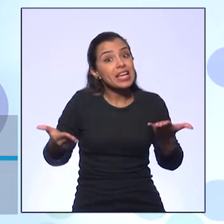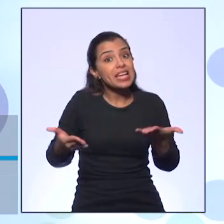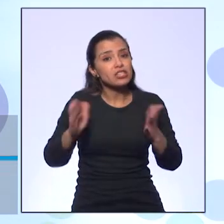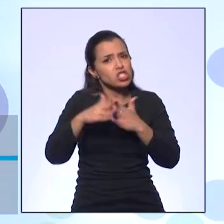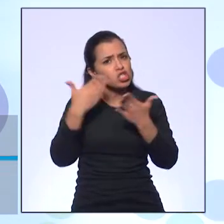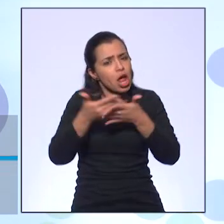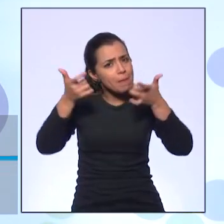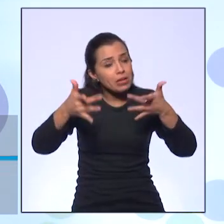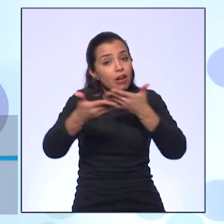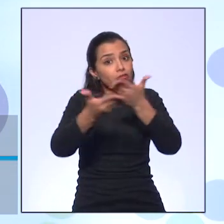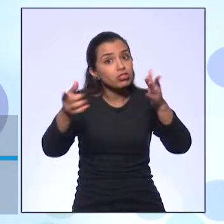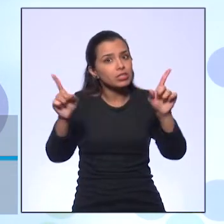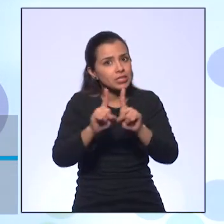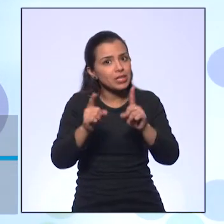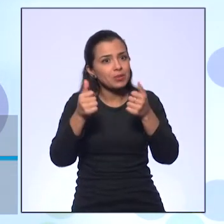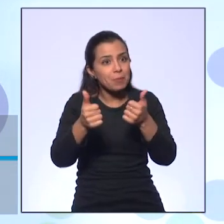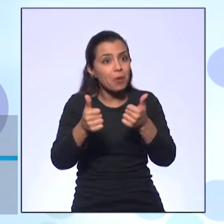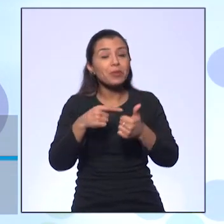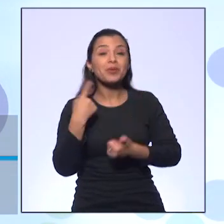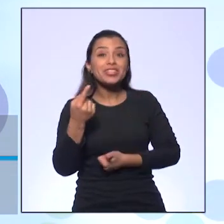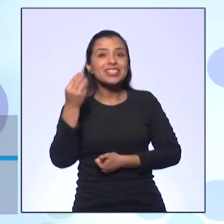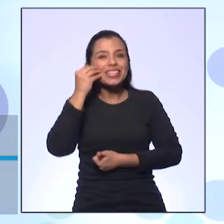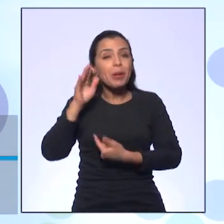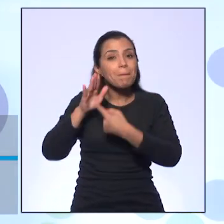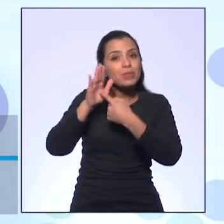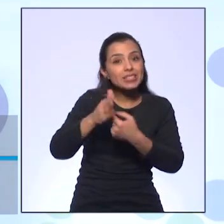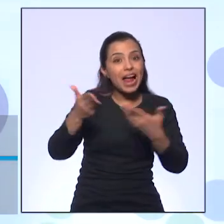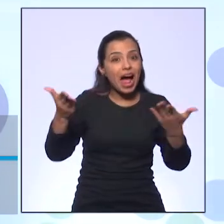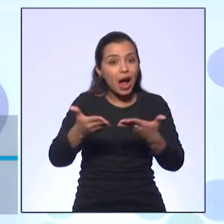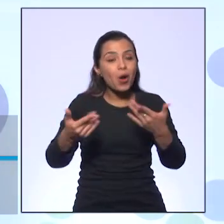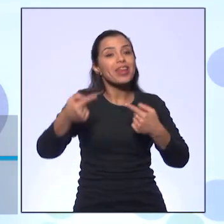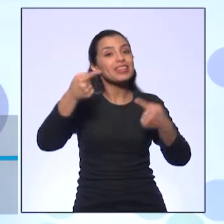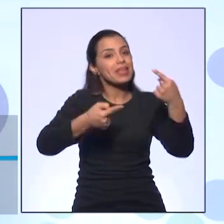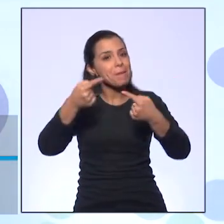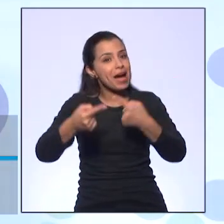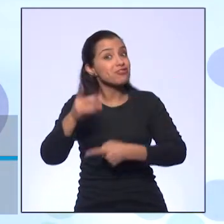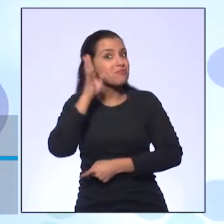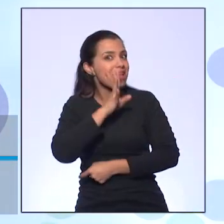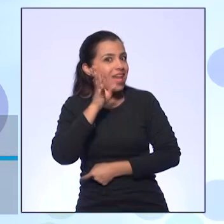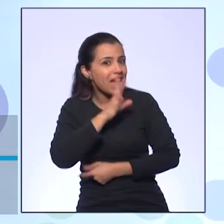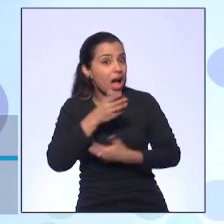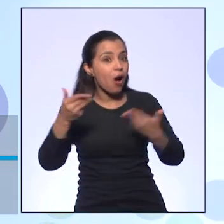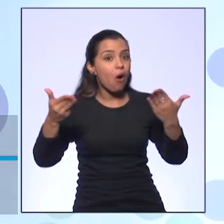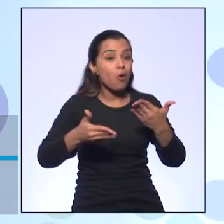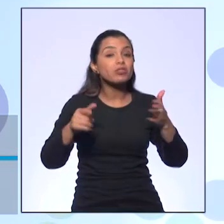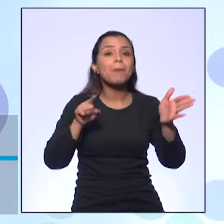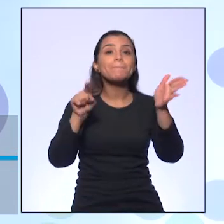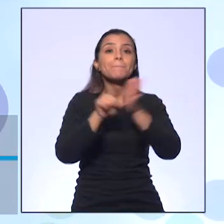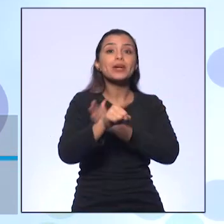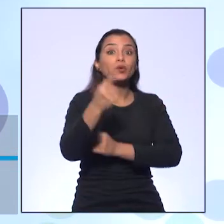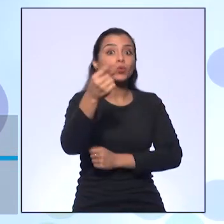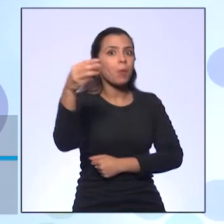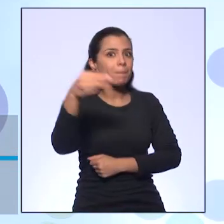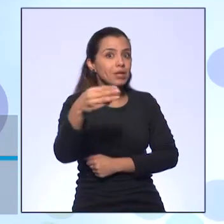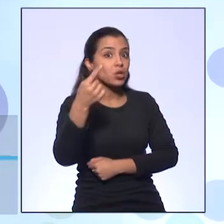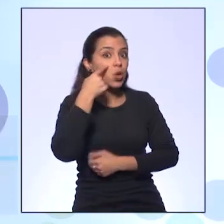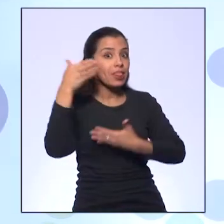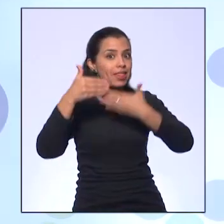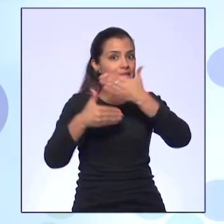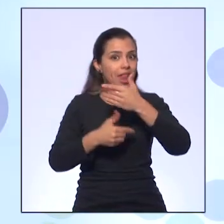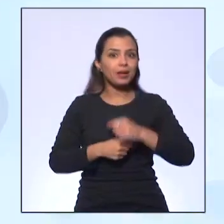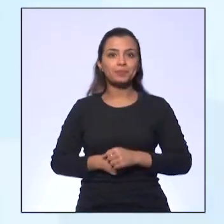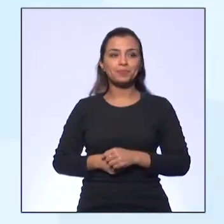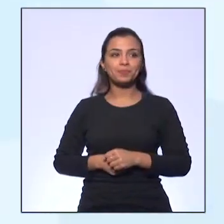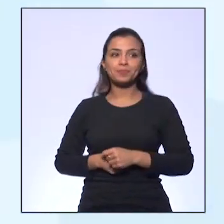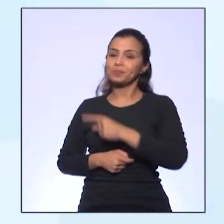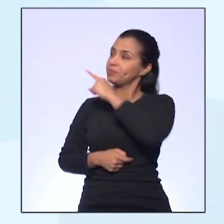abandonar você. E para ver que nós não estamos abandonando, vamos começar um debate bem legal hoje. Respondam a pergunta em 1 minuto na tela. A